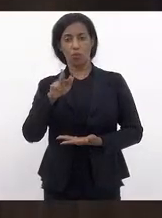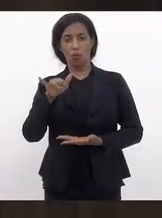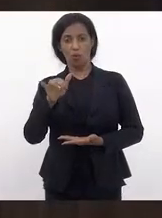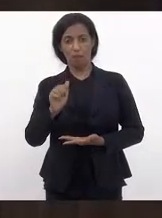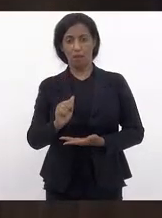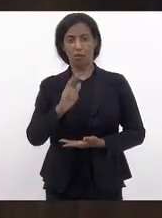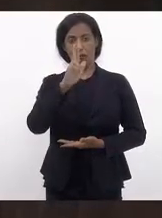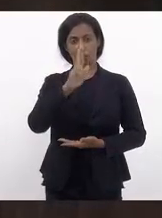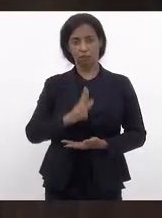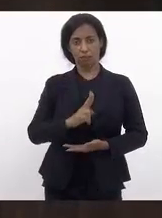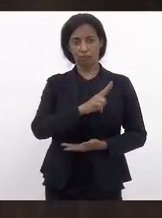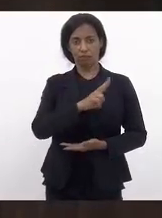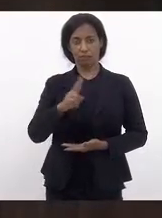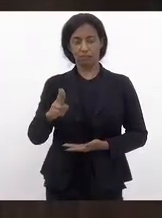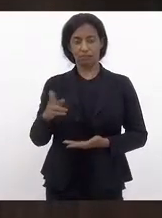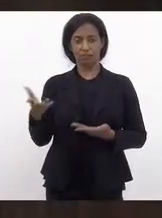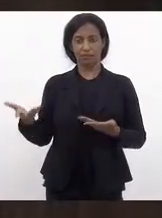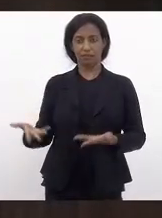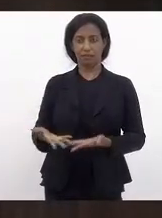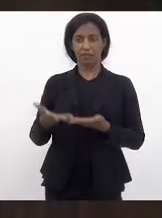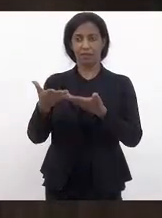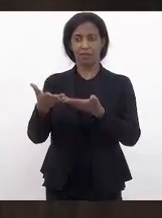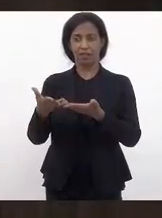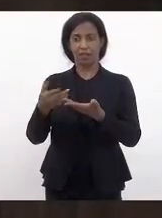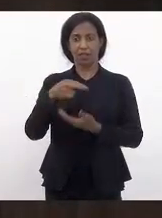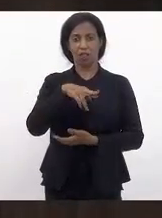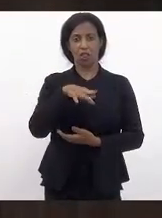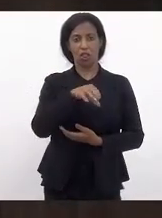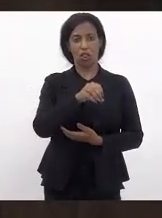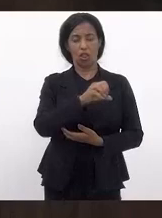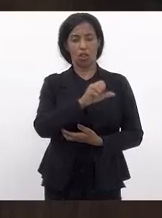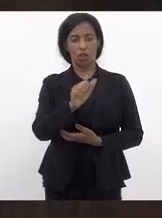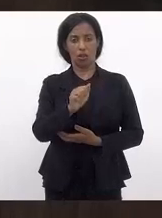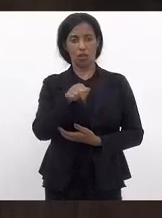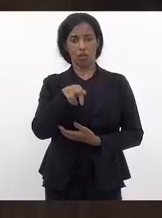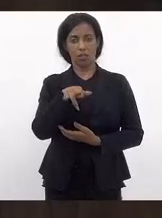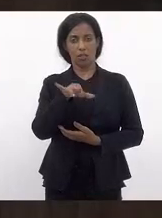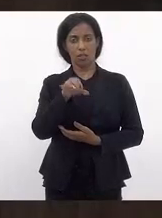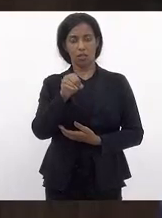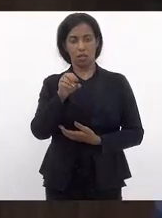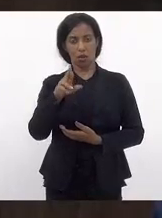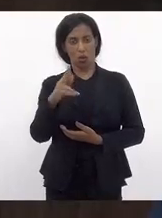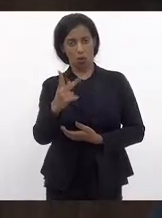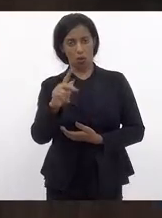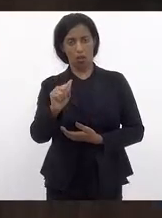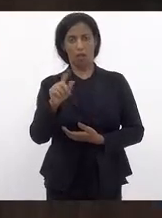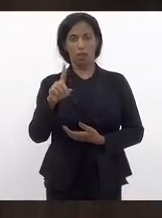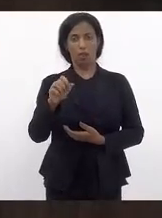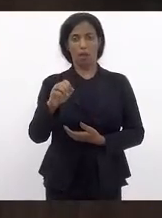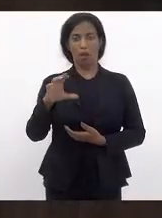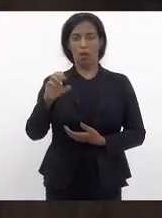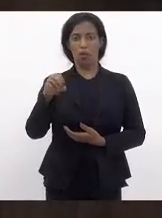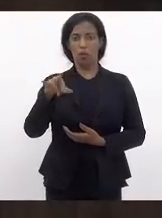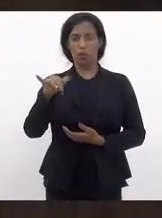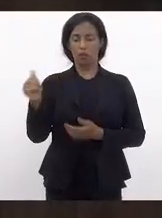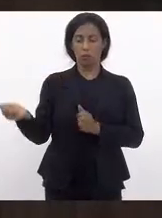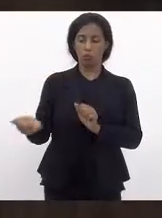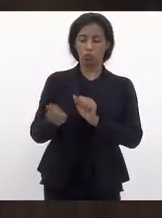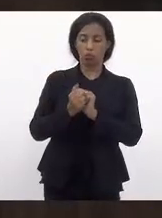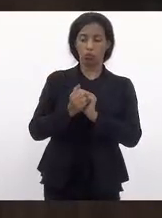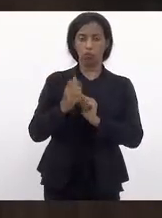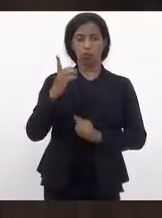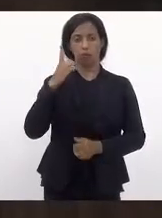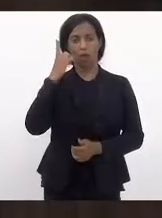à missa em homenagem a Nossa Senhora da Conceição do lado da deputada